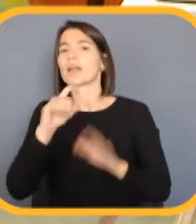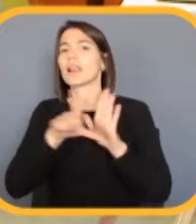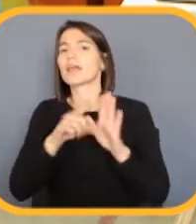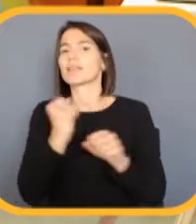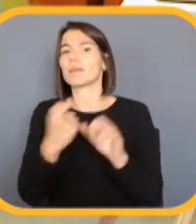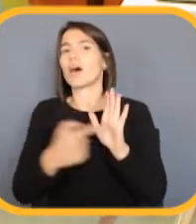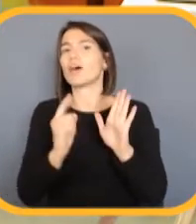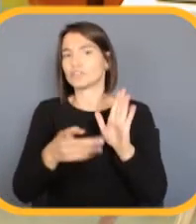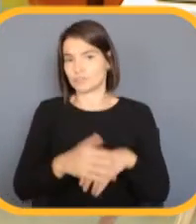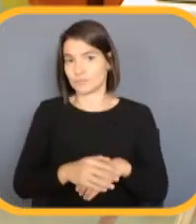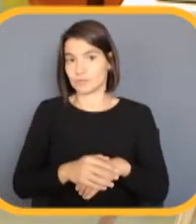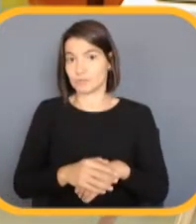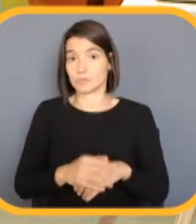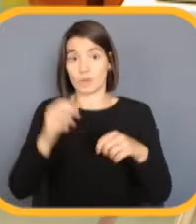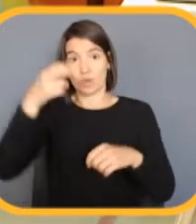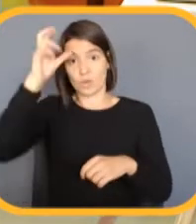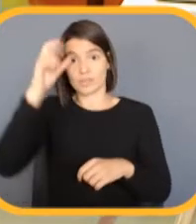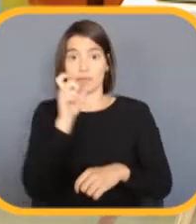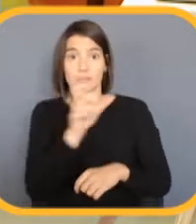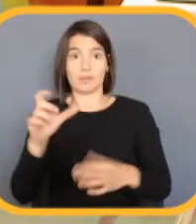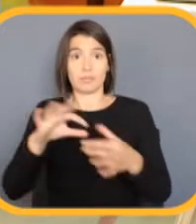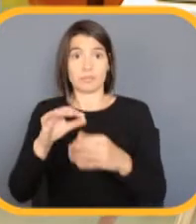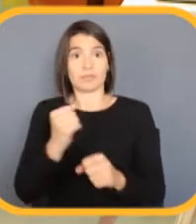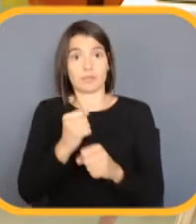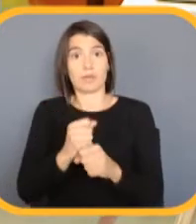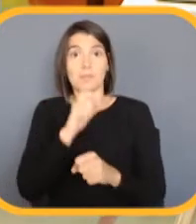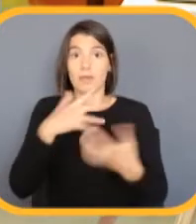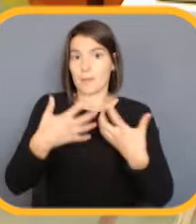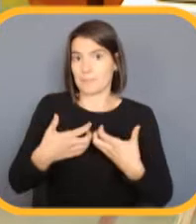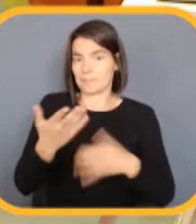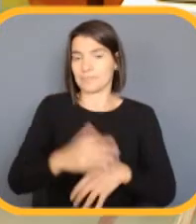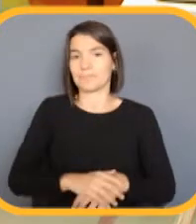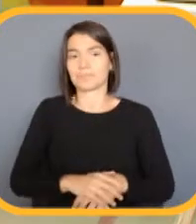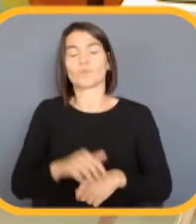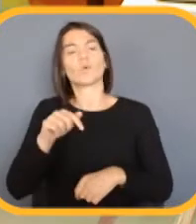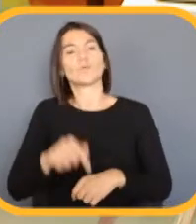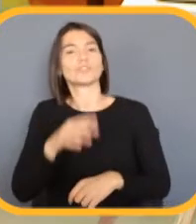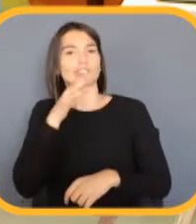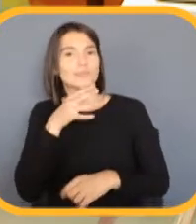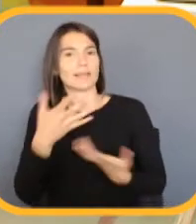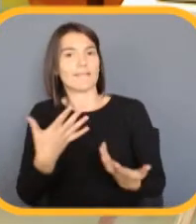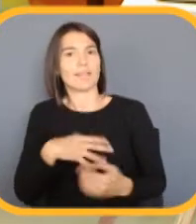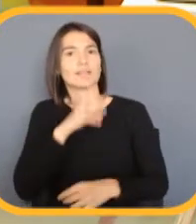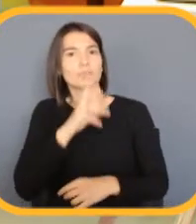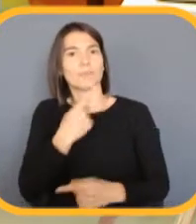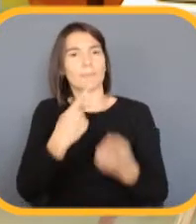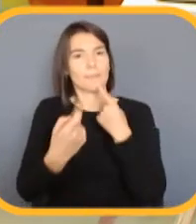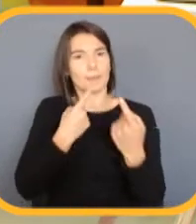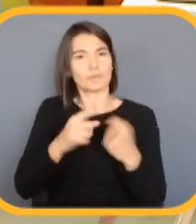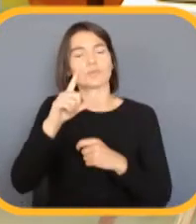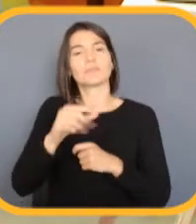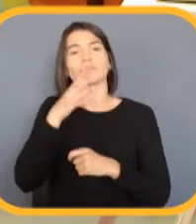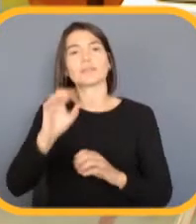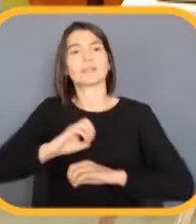do Trabalho? Os conceitos associados ao mundo do trabalho podem-nos trazer algumas questões. No CTT Explica de hoje procuramos